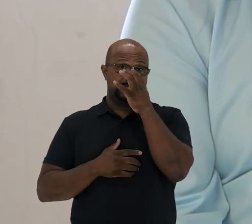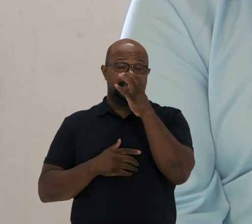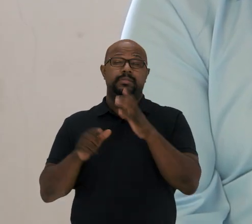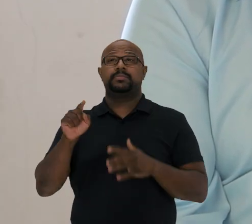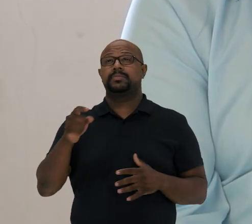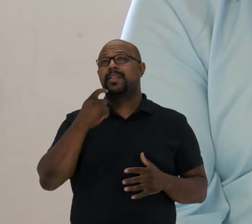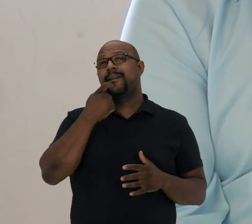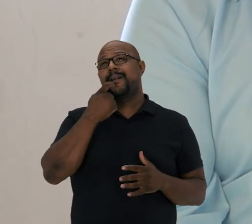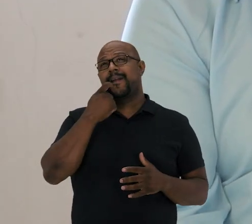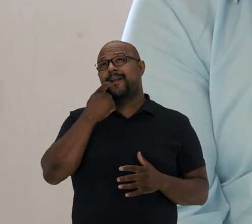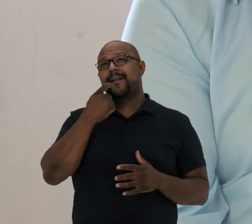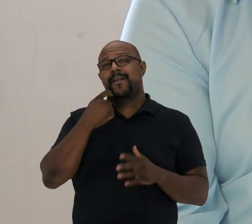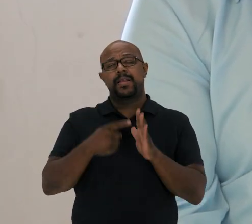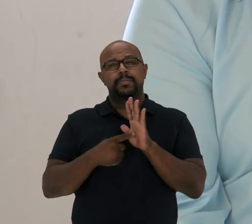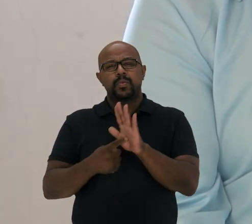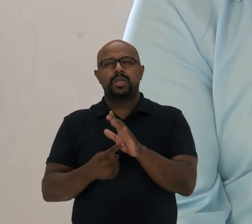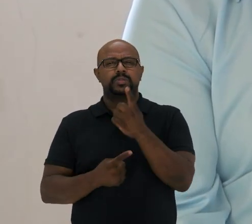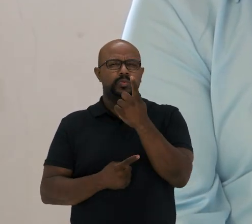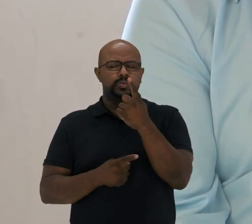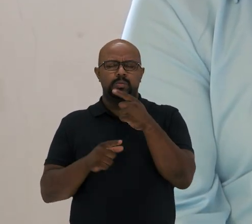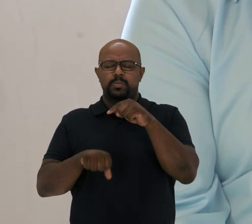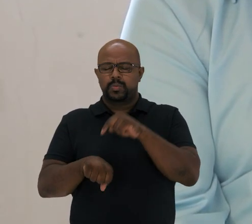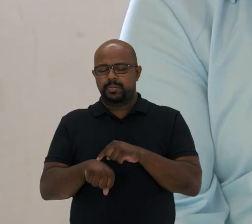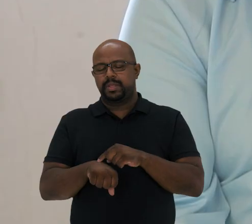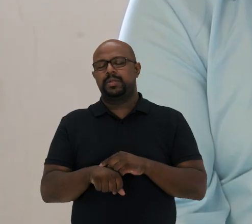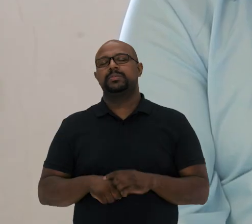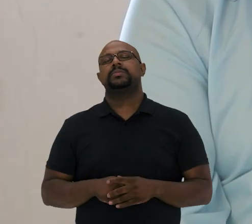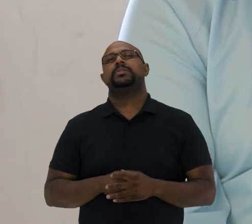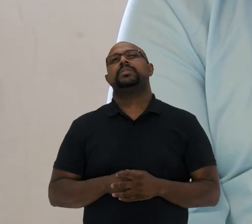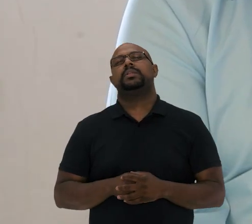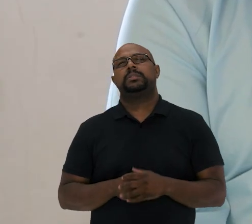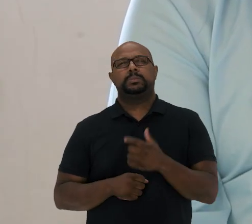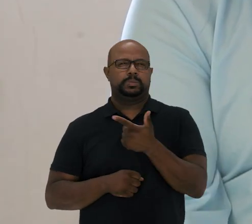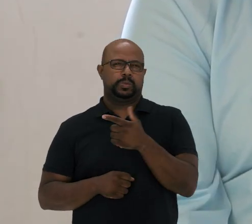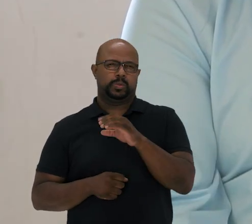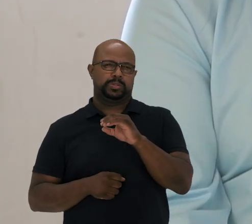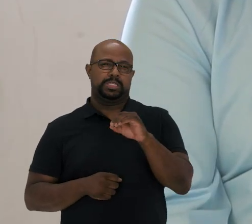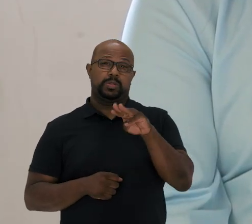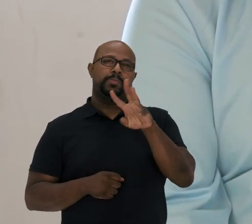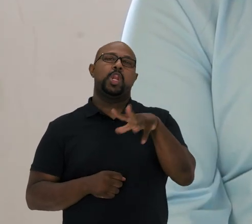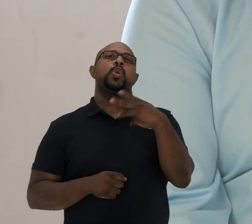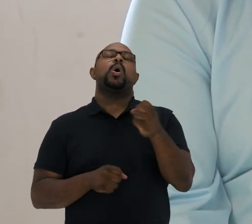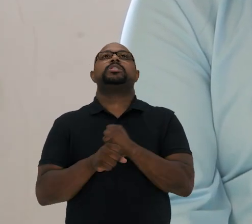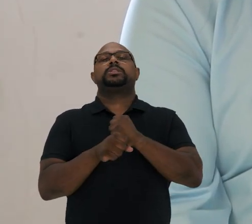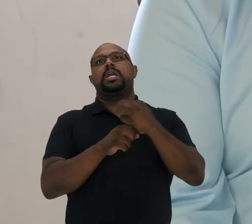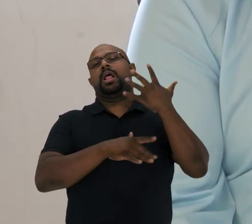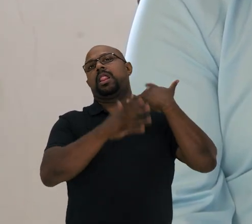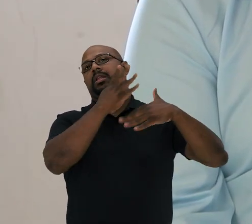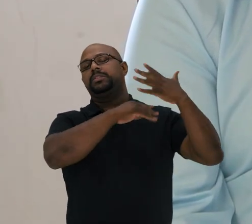Mas eles nos mostram um determinado momento, né? 200 milhões de anos